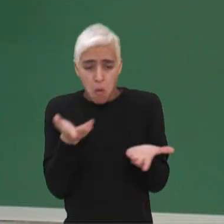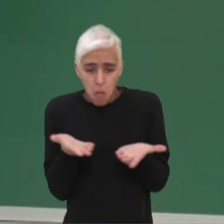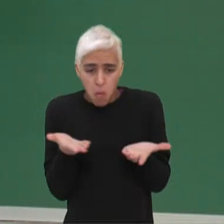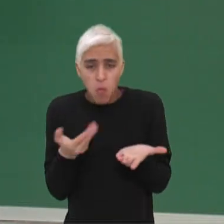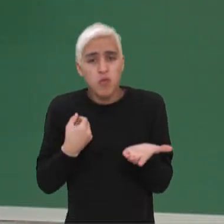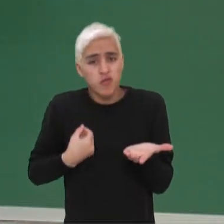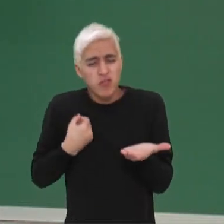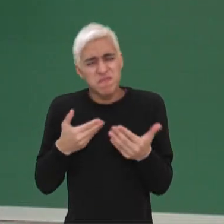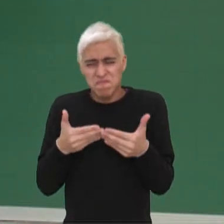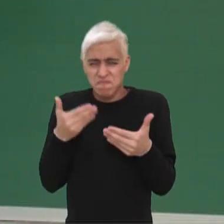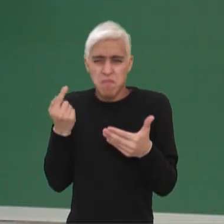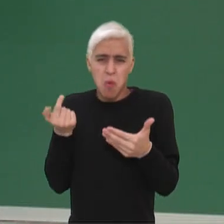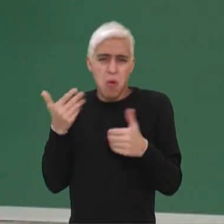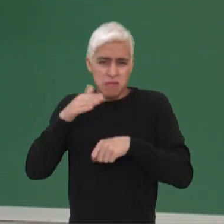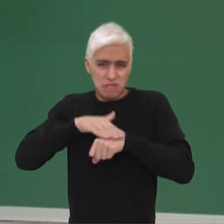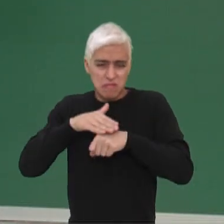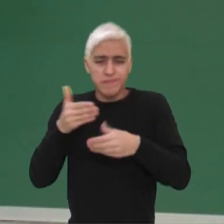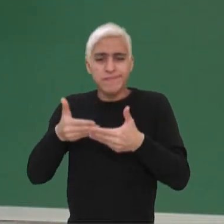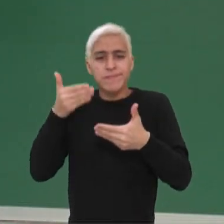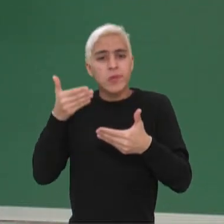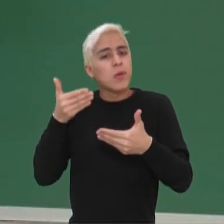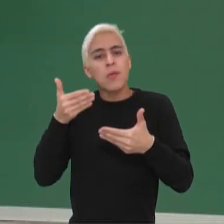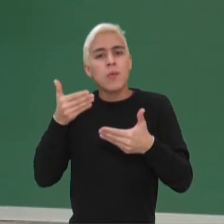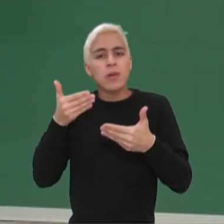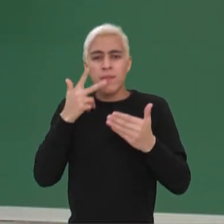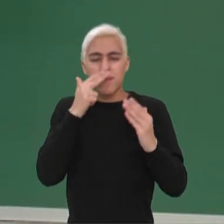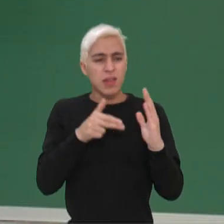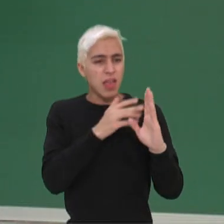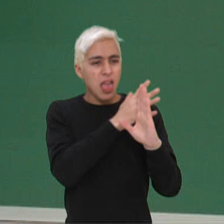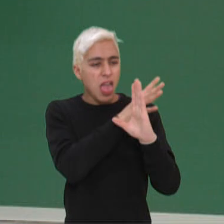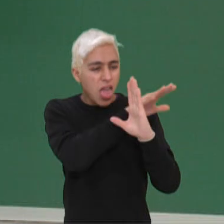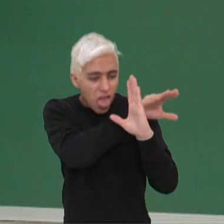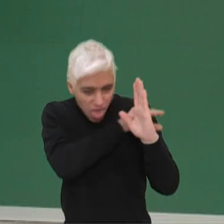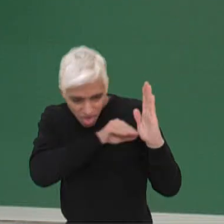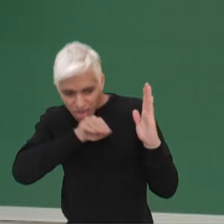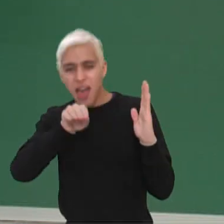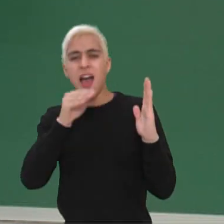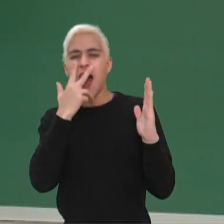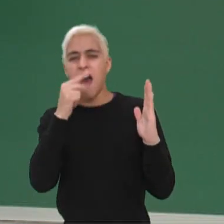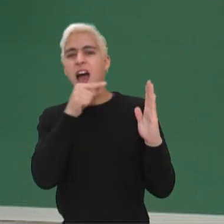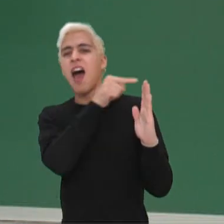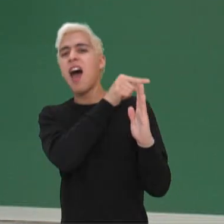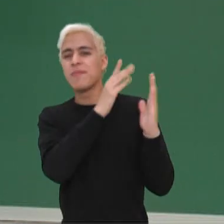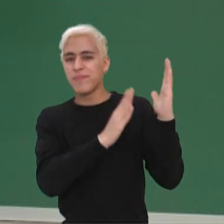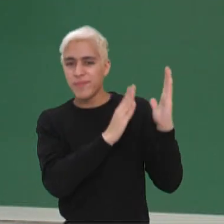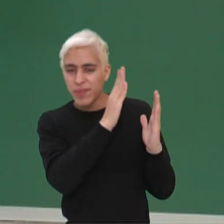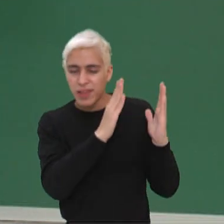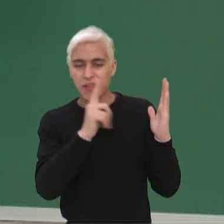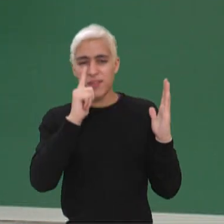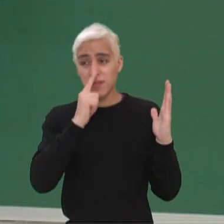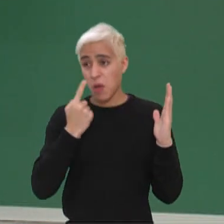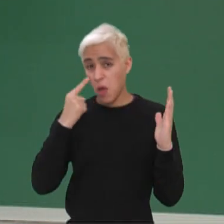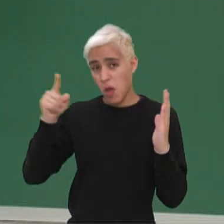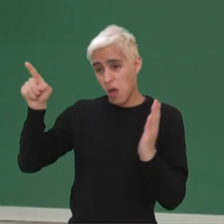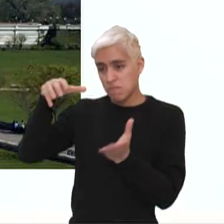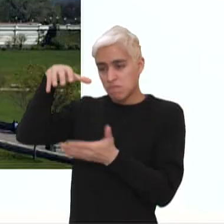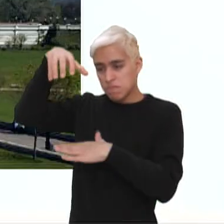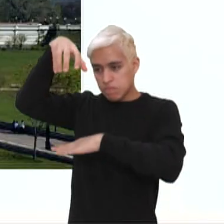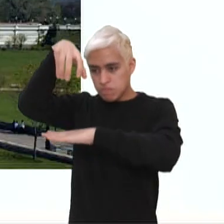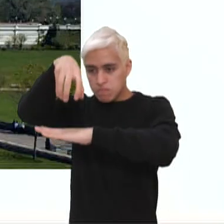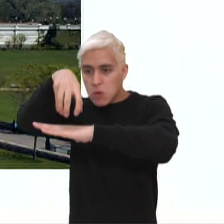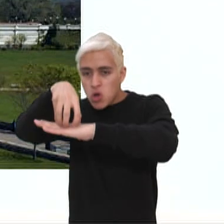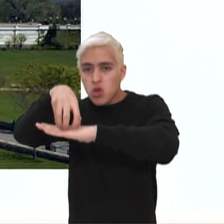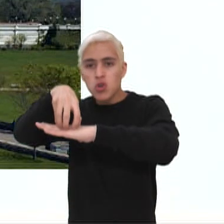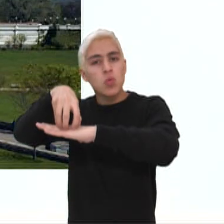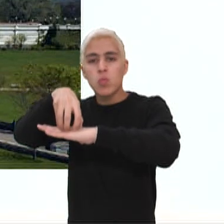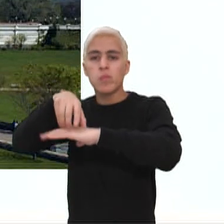tempos atrás, mas ainda são feitas, que tem um resgate do período clássico grego. Aqui é o Capitólio do Washington. Ele